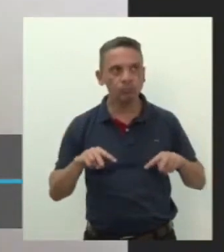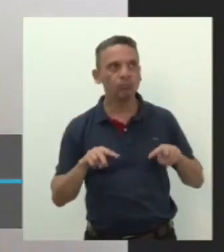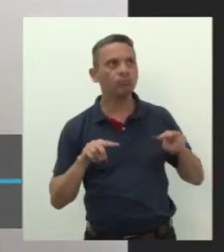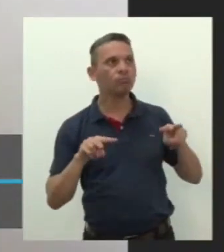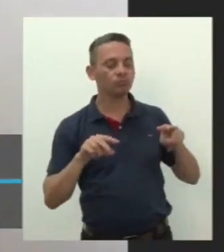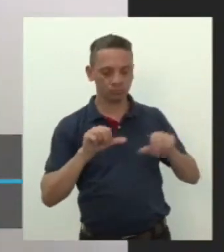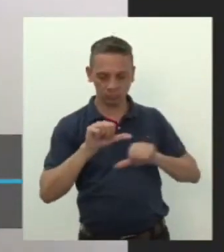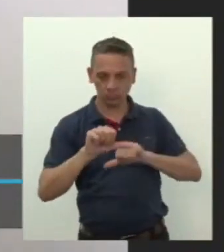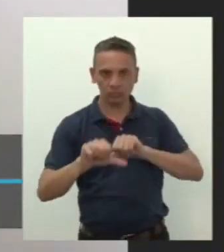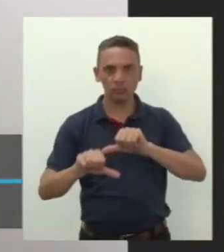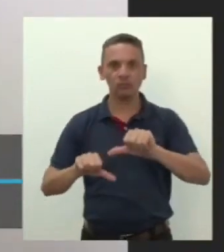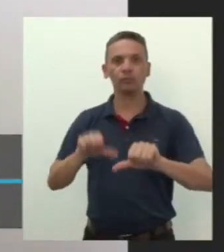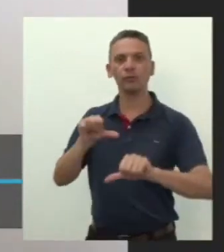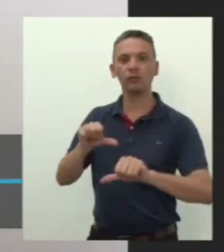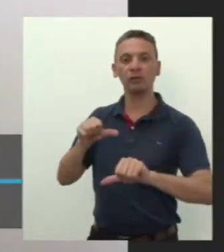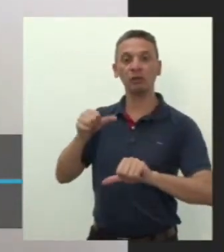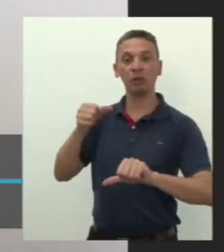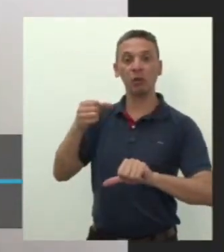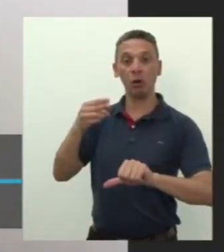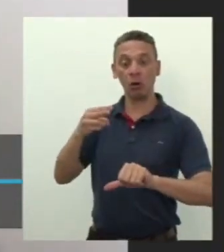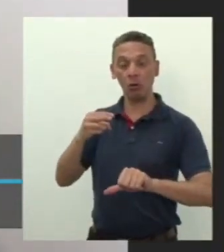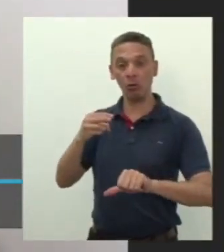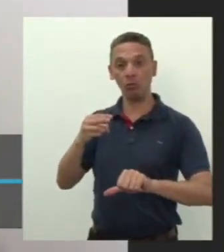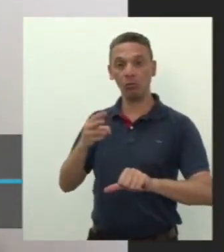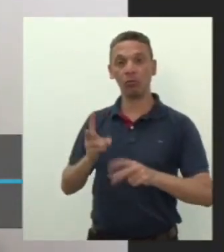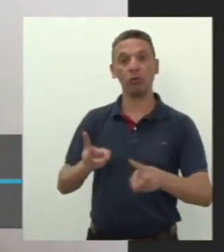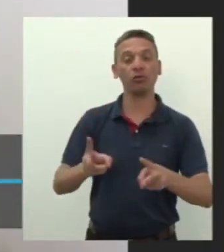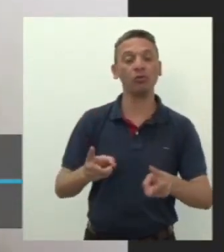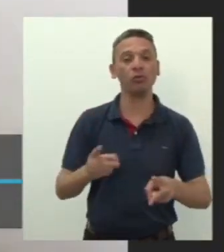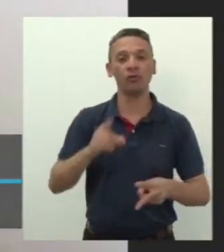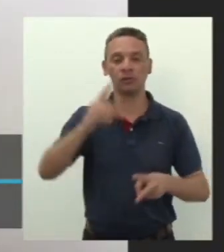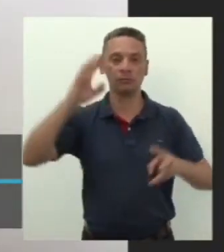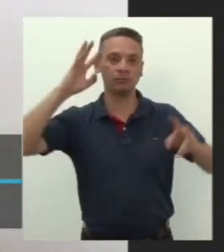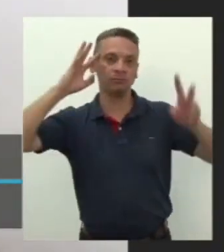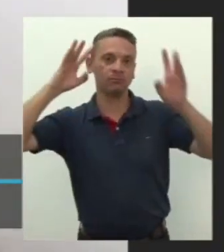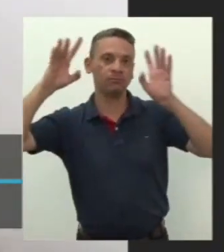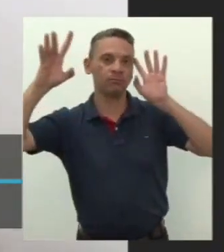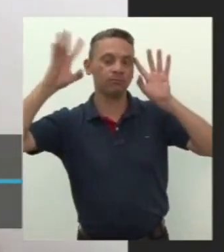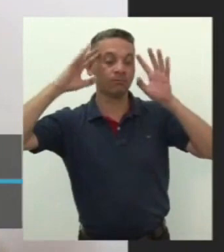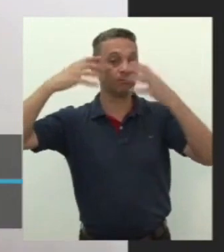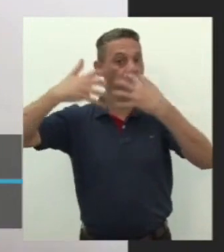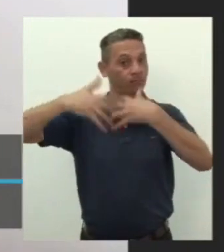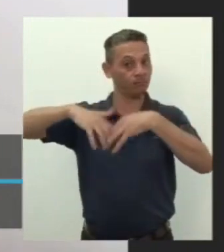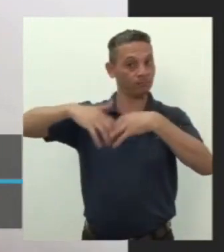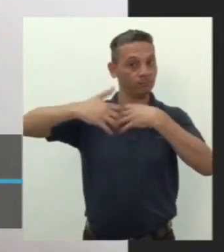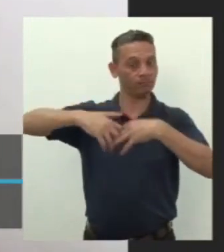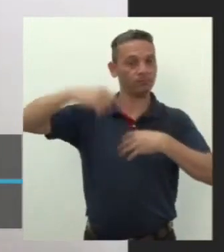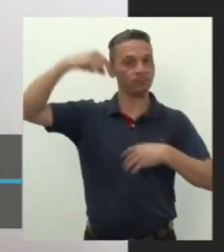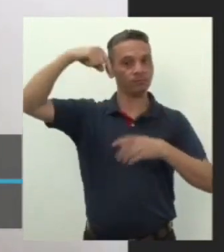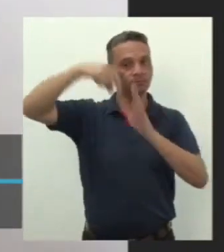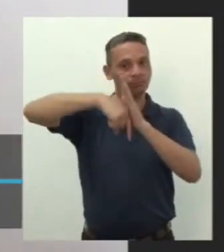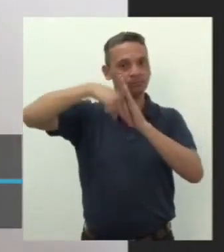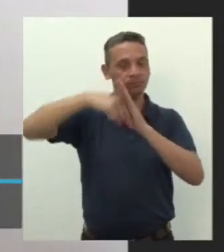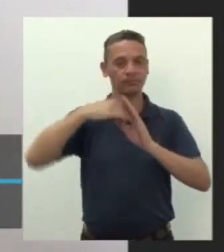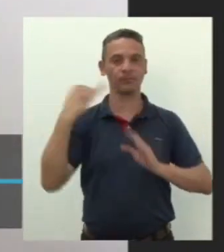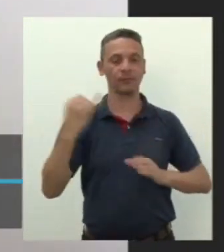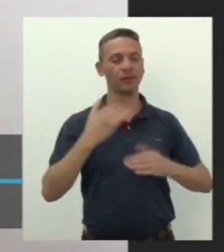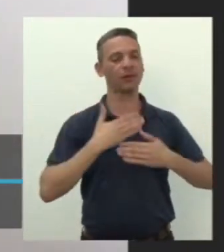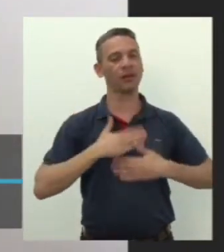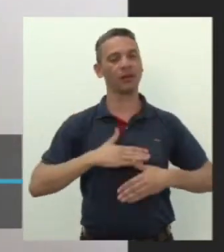transformando ou transformado? Nós vamos deixar essa reflexão para que você pense